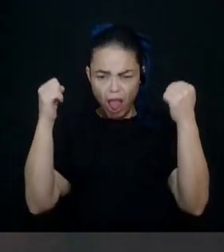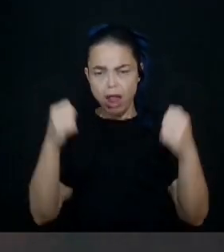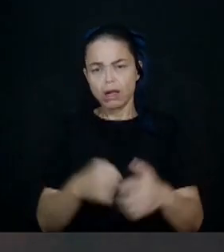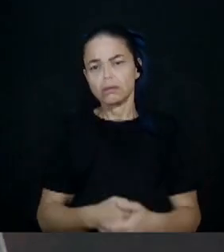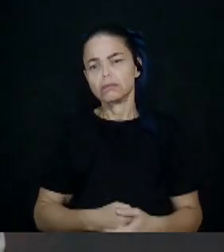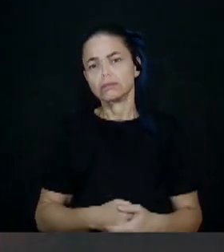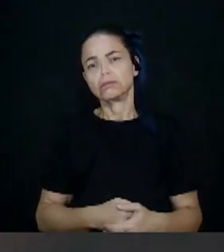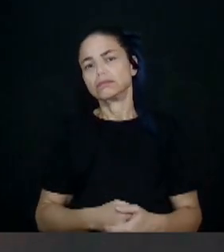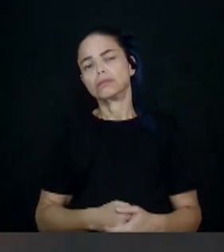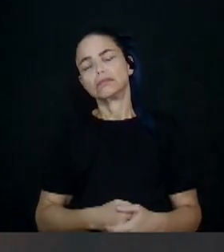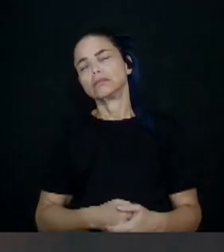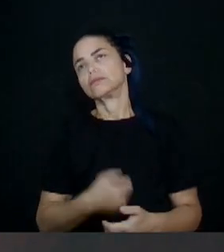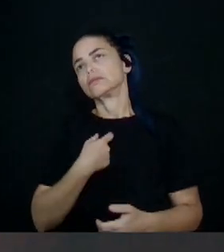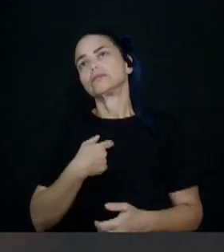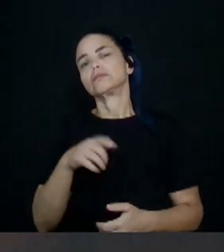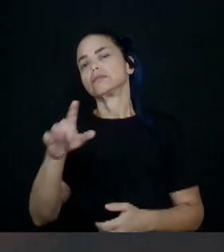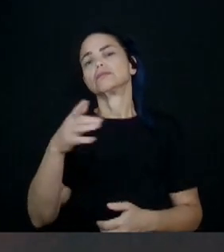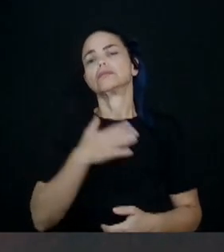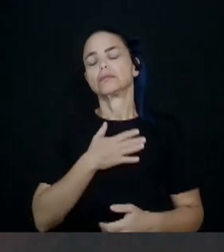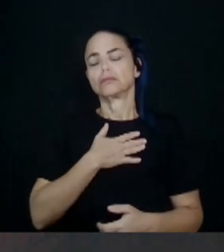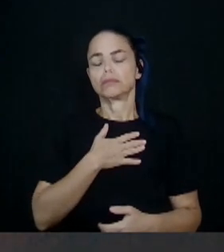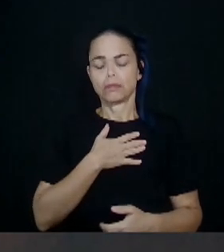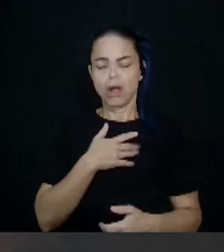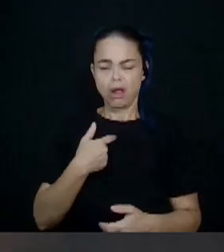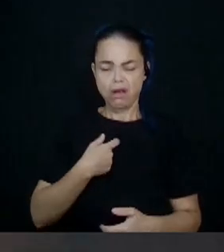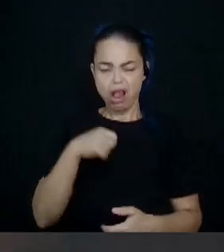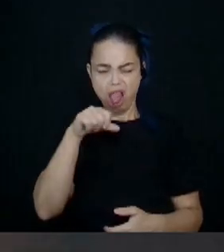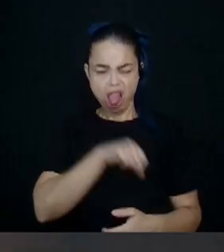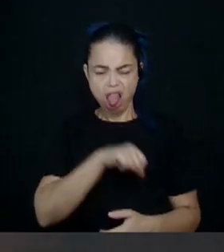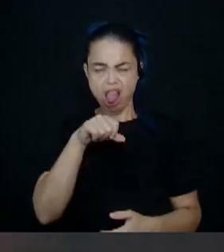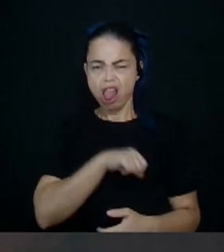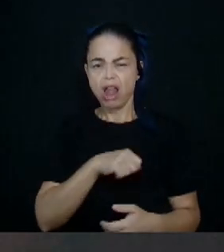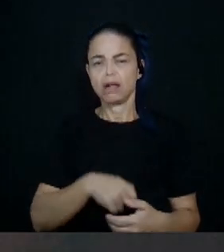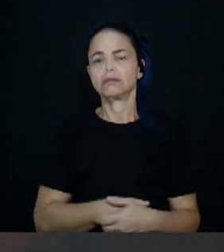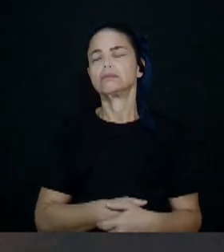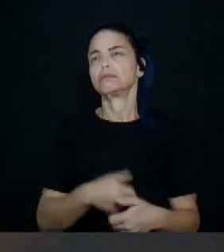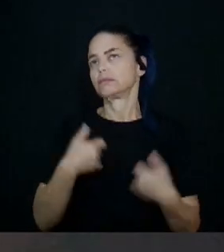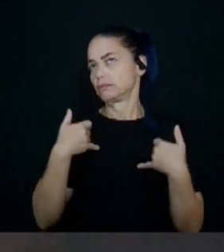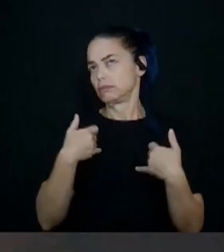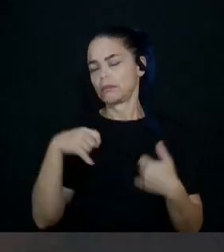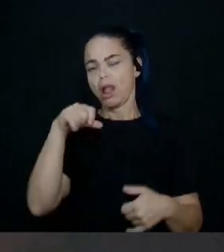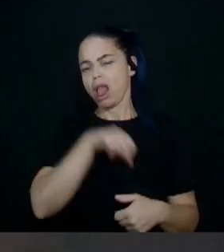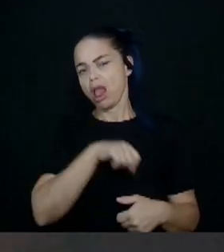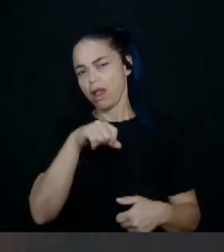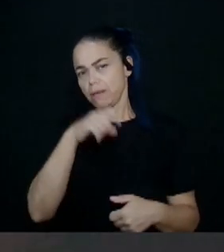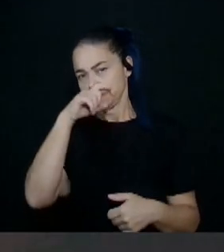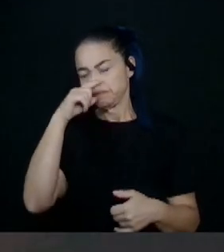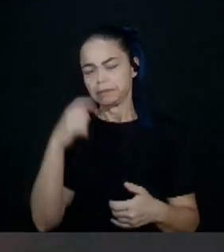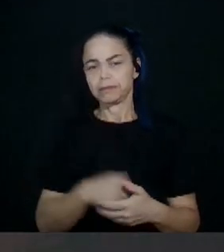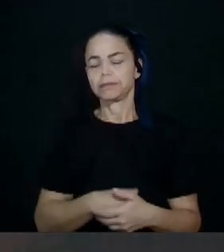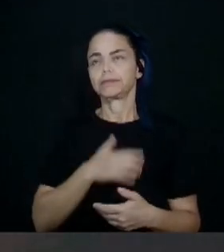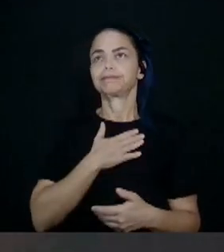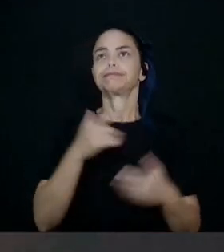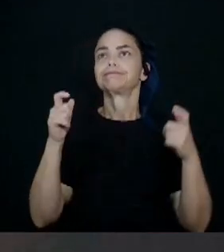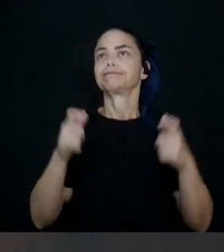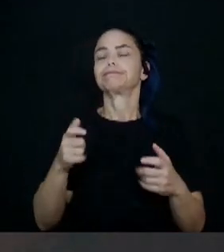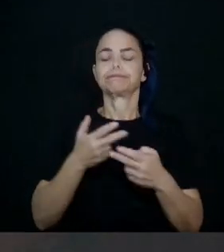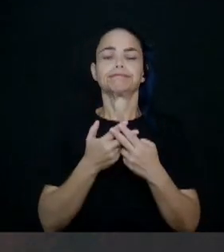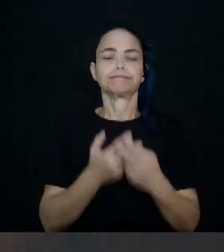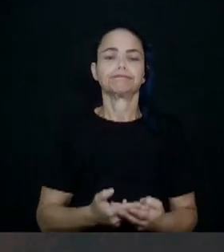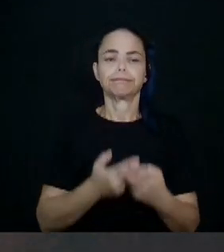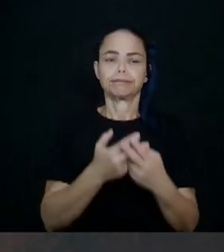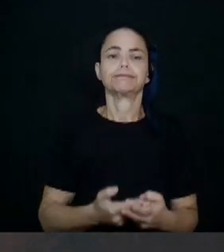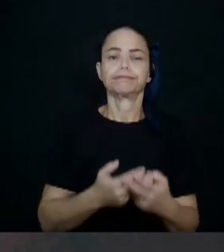Não, mas se eu deixar, o meu ego é ferido? Será? Né? Cadê a minha paciência? Cadê